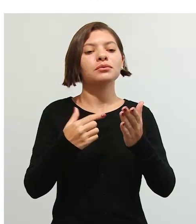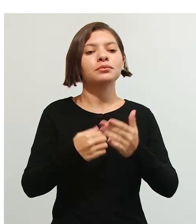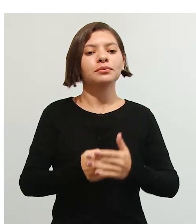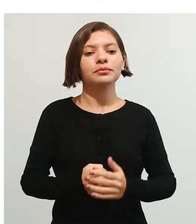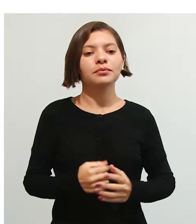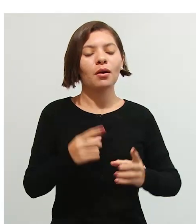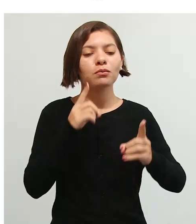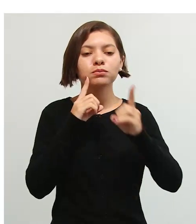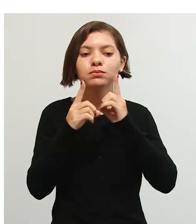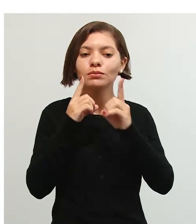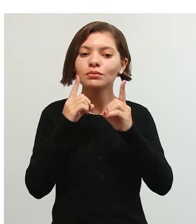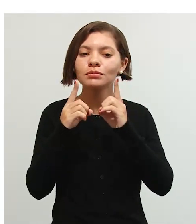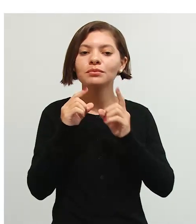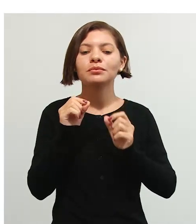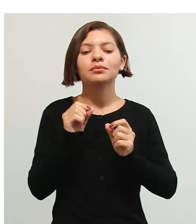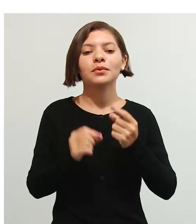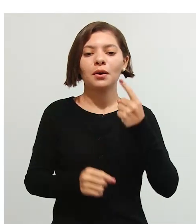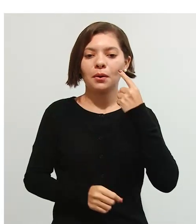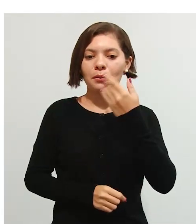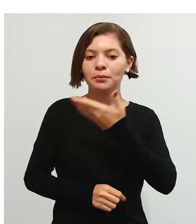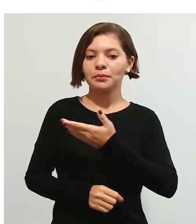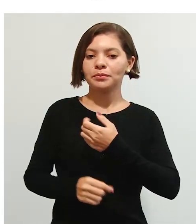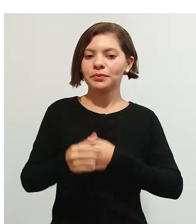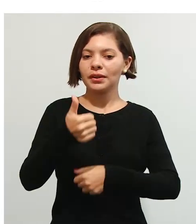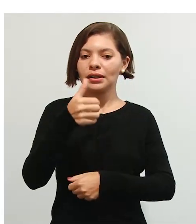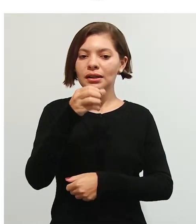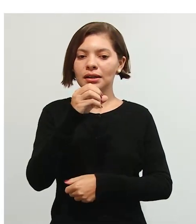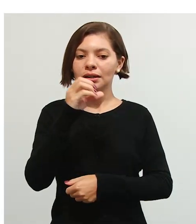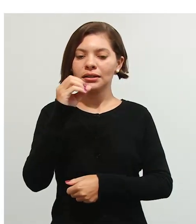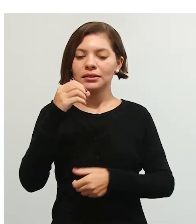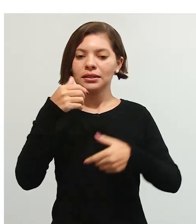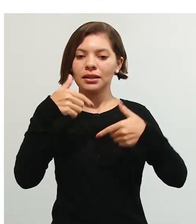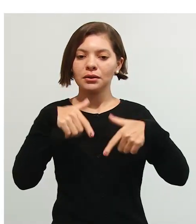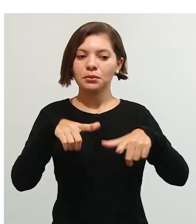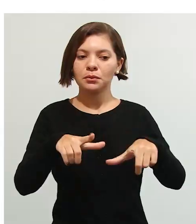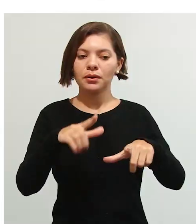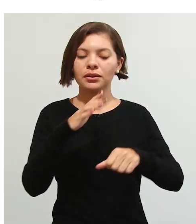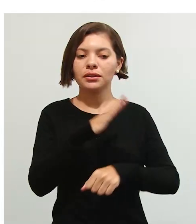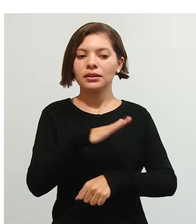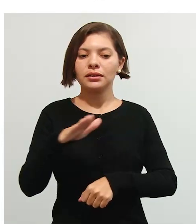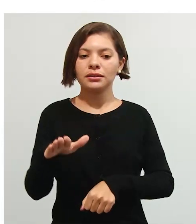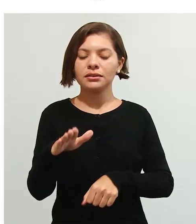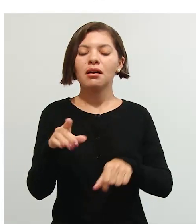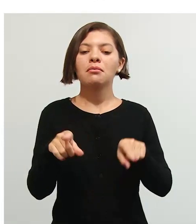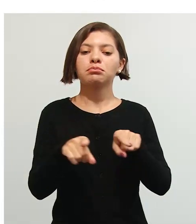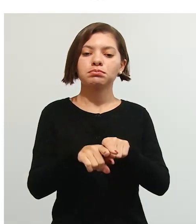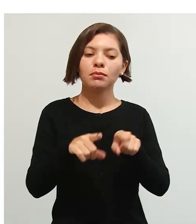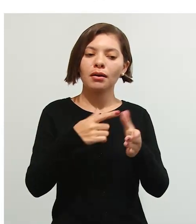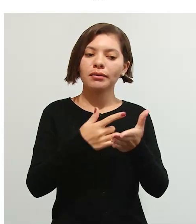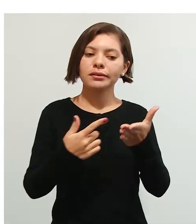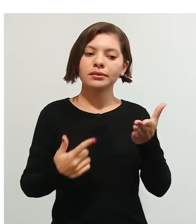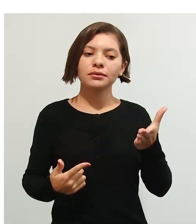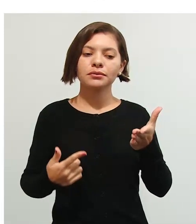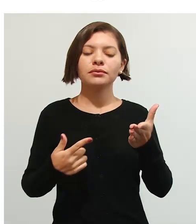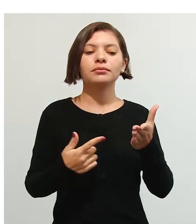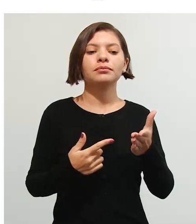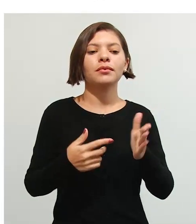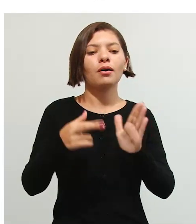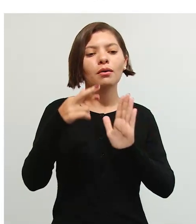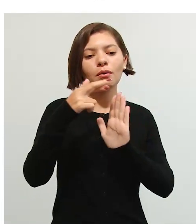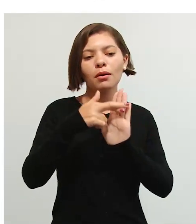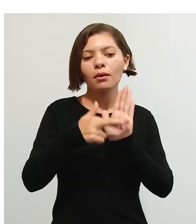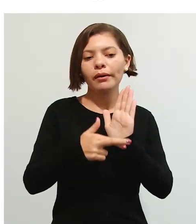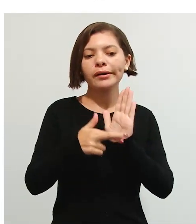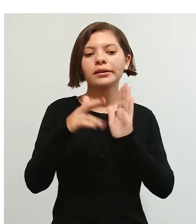Diálogos com Reggio Emília. Também as 100 linguagens da criança, o regimento das escolas